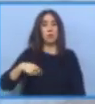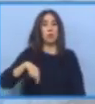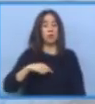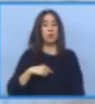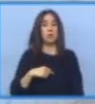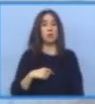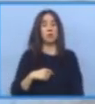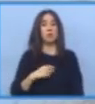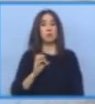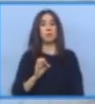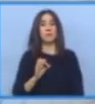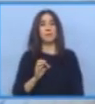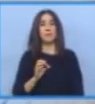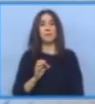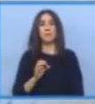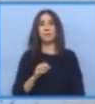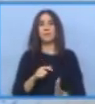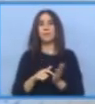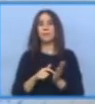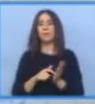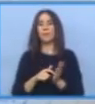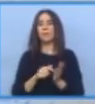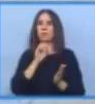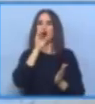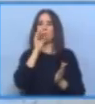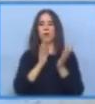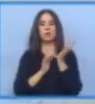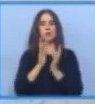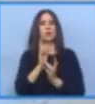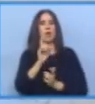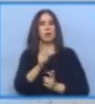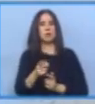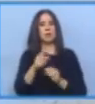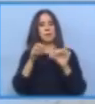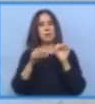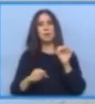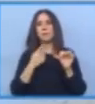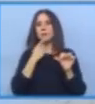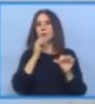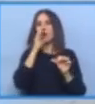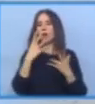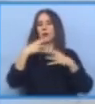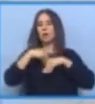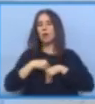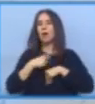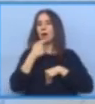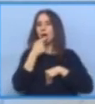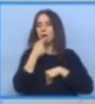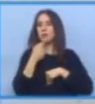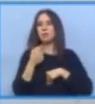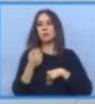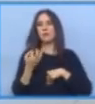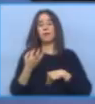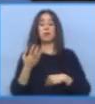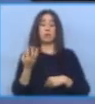perceber, digamos, aquilo que é o impacto de Jesus, da sua mensagem, se não ligarmos, e aliás vemos